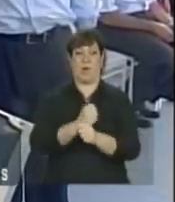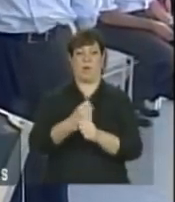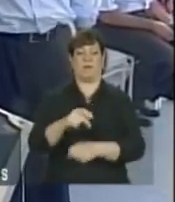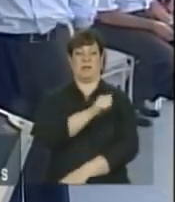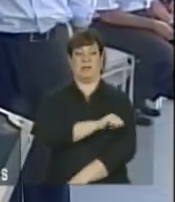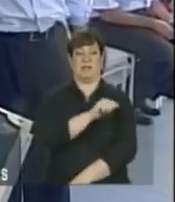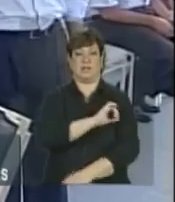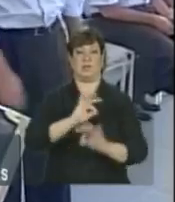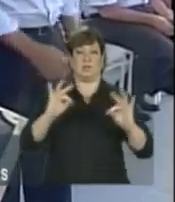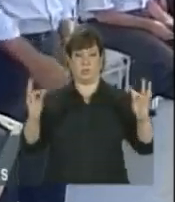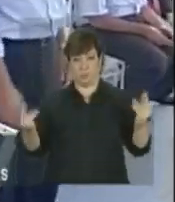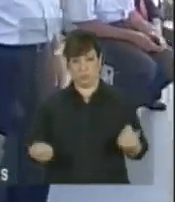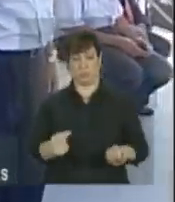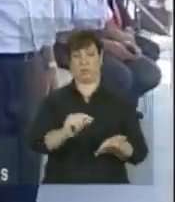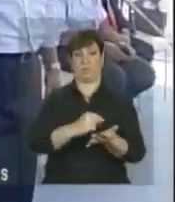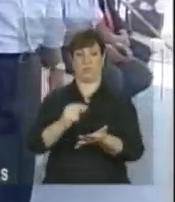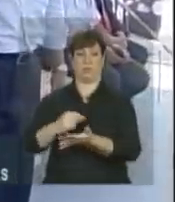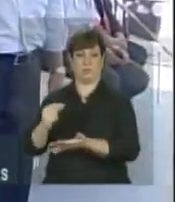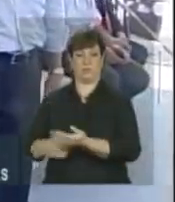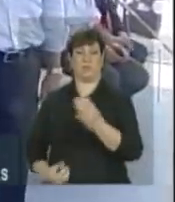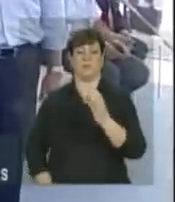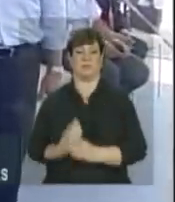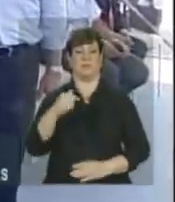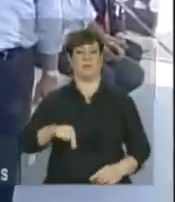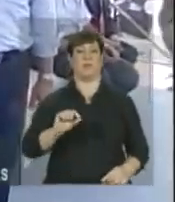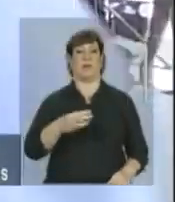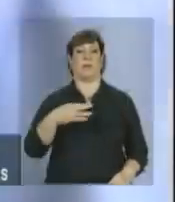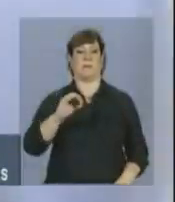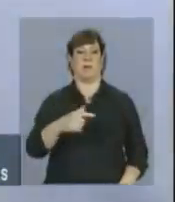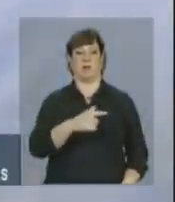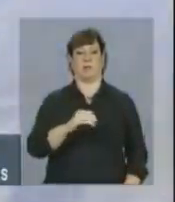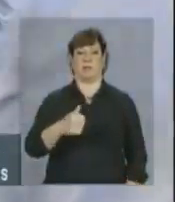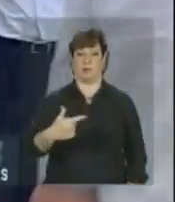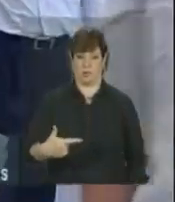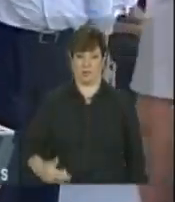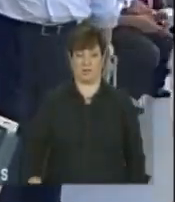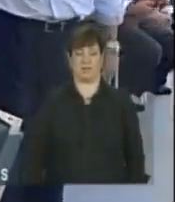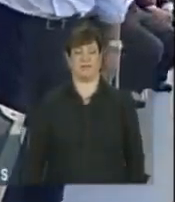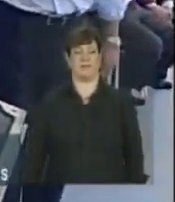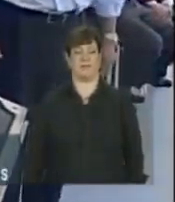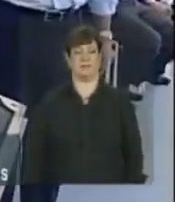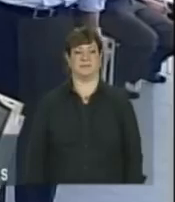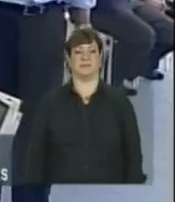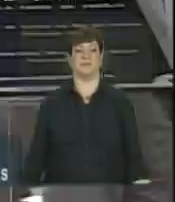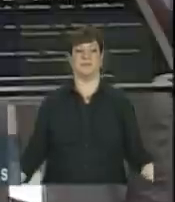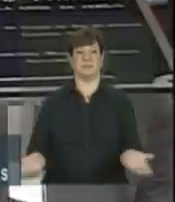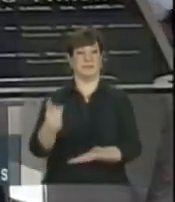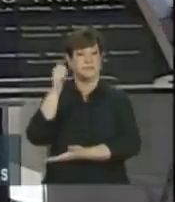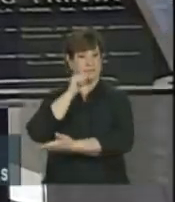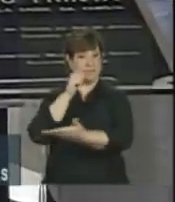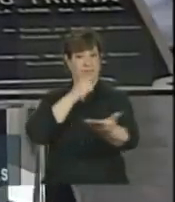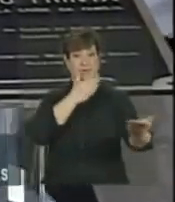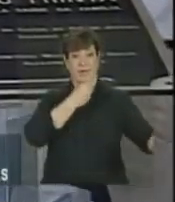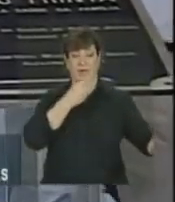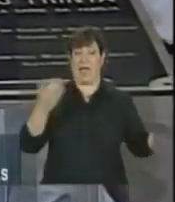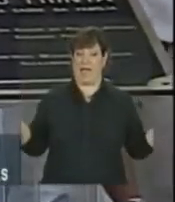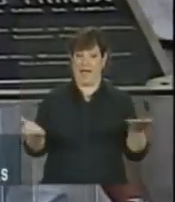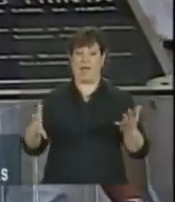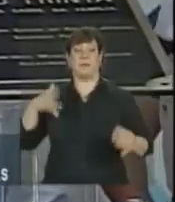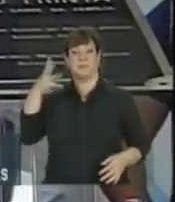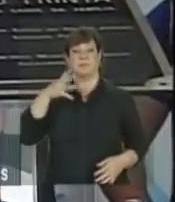Rio de Janeiro Alexandre Pinto, inaugurada em março de 2012. Senhoras e senhores, com